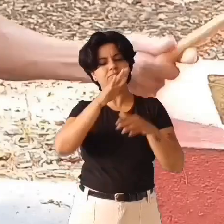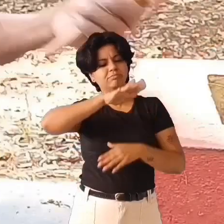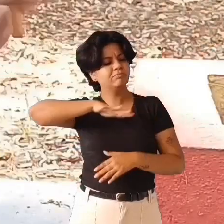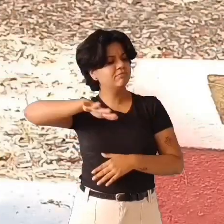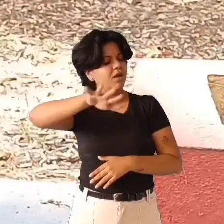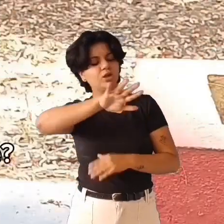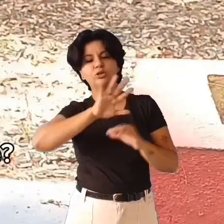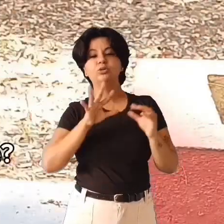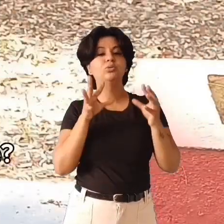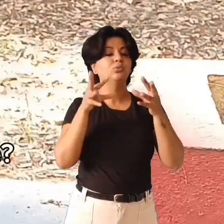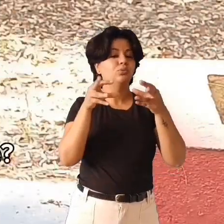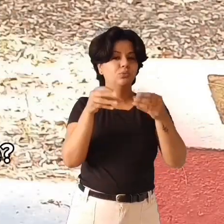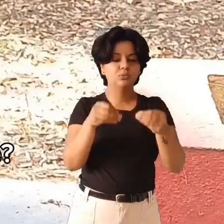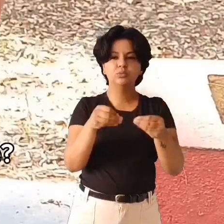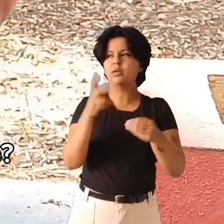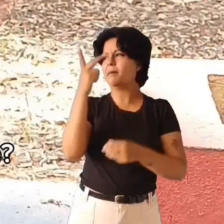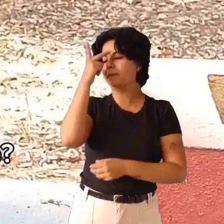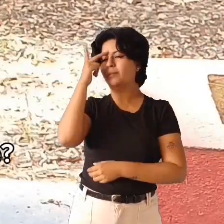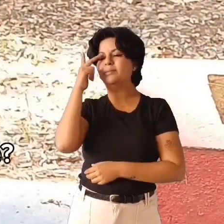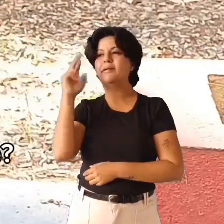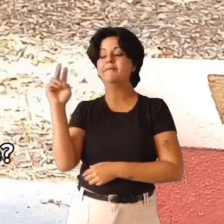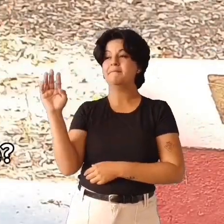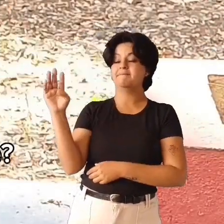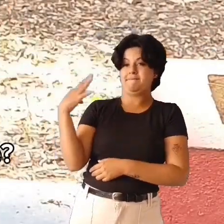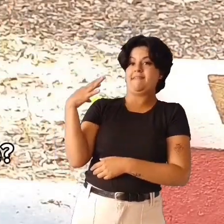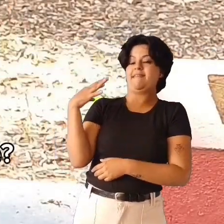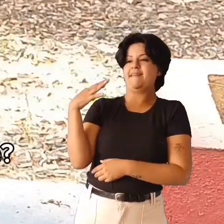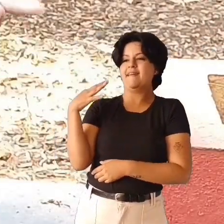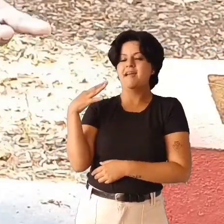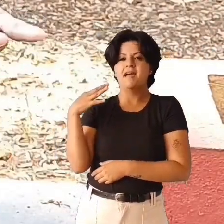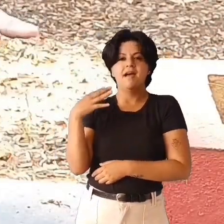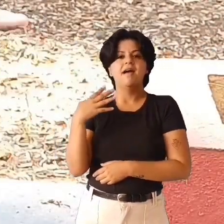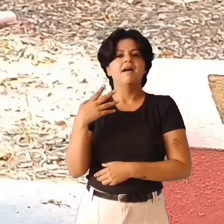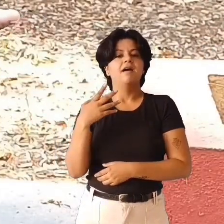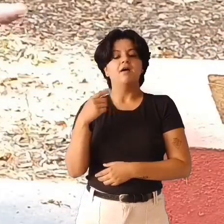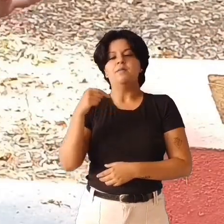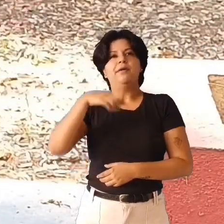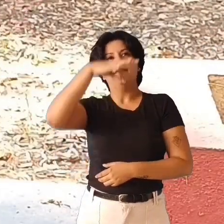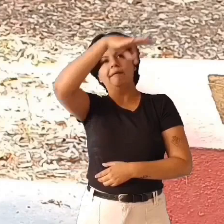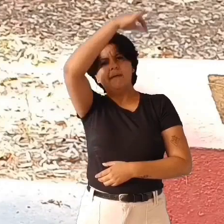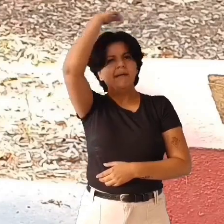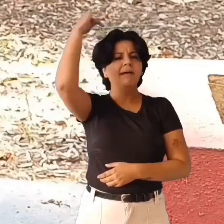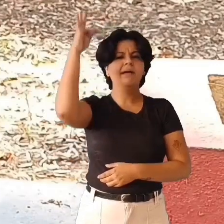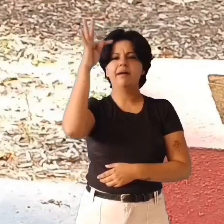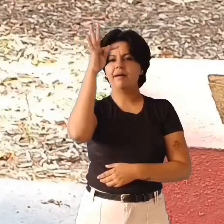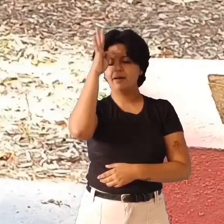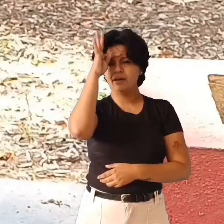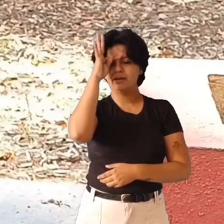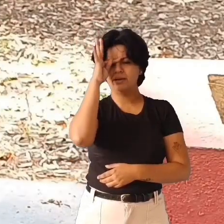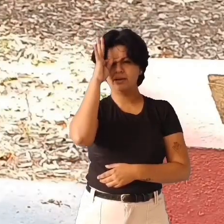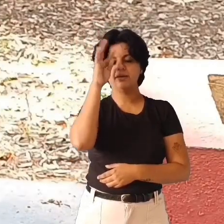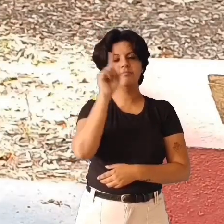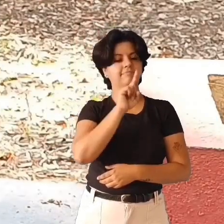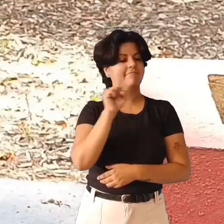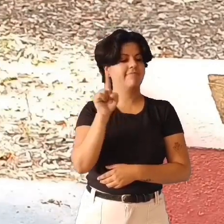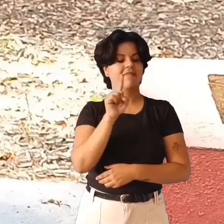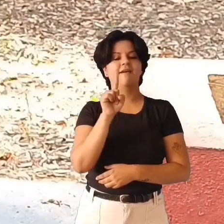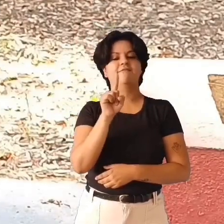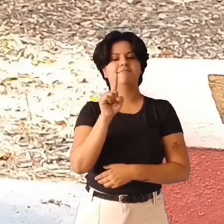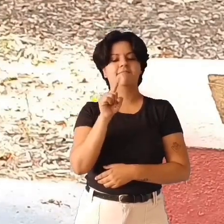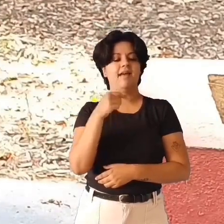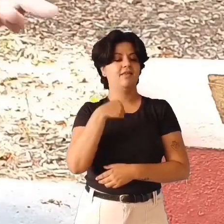todas essas devoções nossas, assim, eu só fico pasmo, né, quando a gente fala que São Tiago não é o padroeiro do Mazagão, sendo